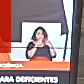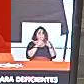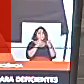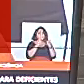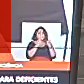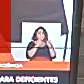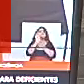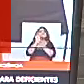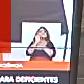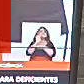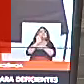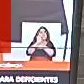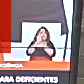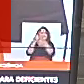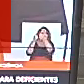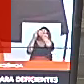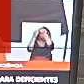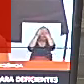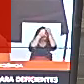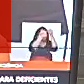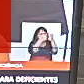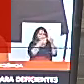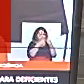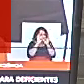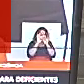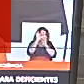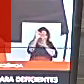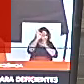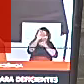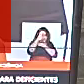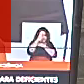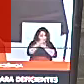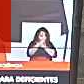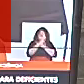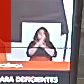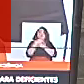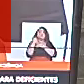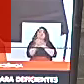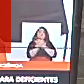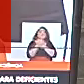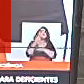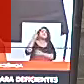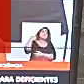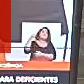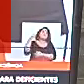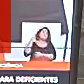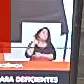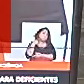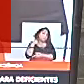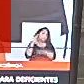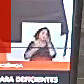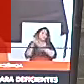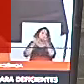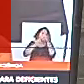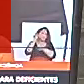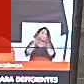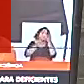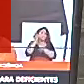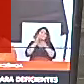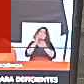nós temos enfrentado, enquanto promotoras e promotores de justiça, um outro dificultador que até